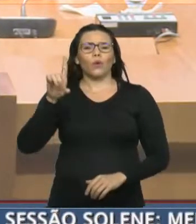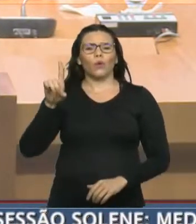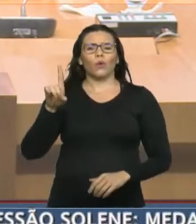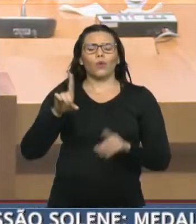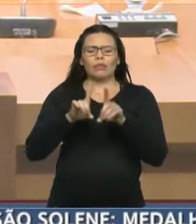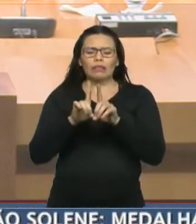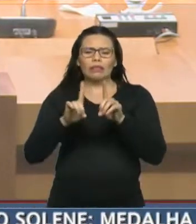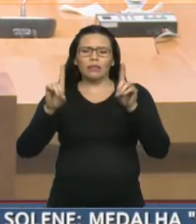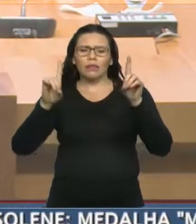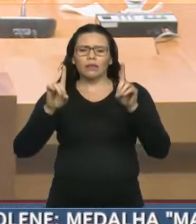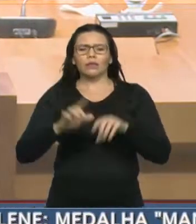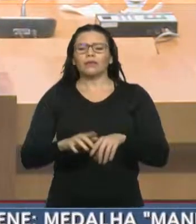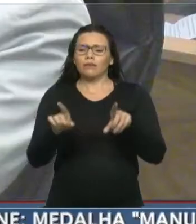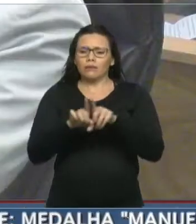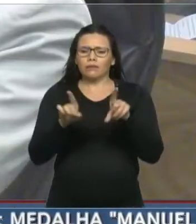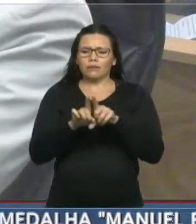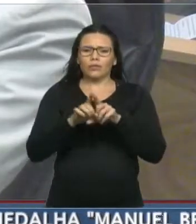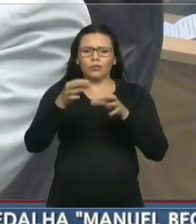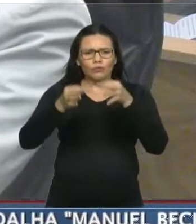já passou